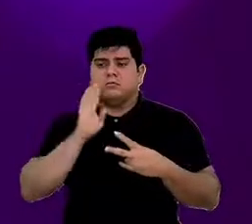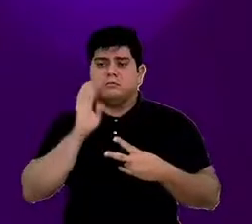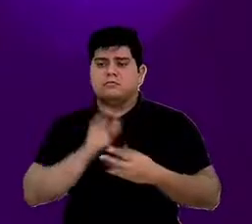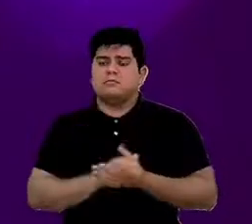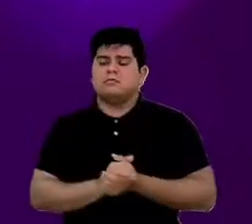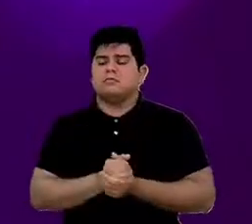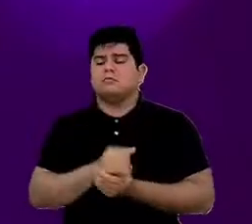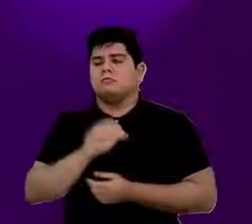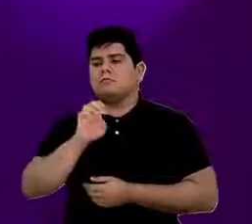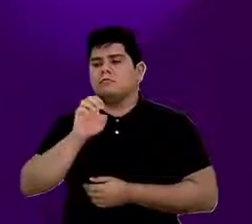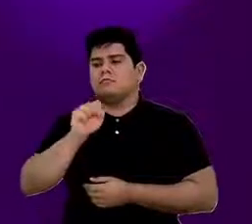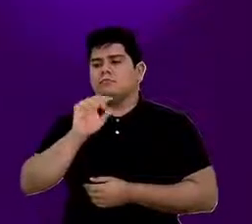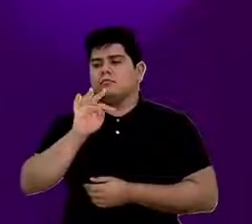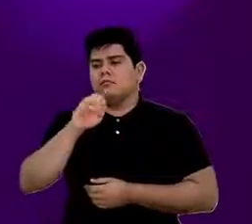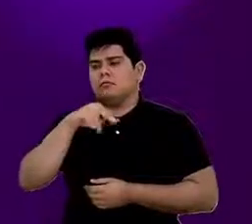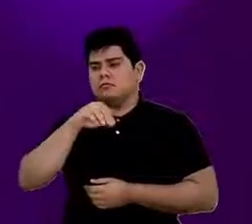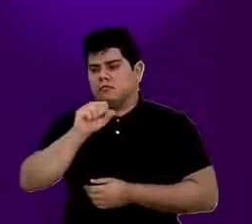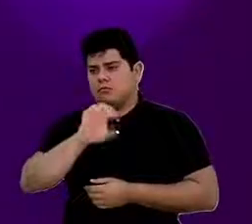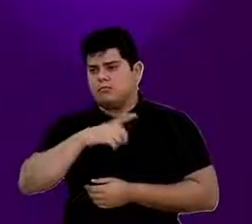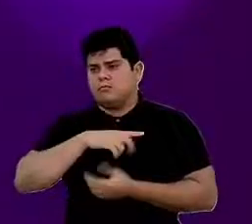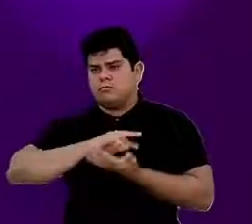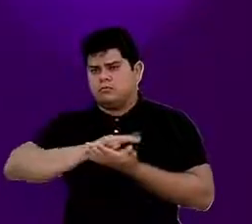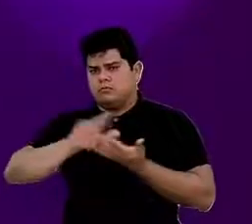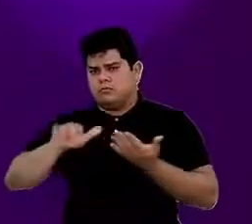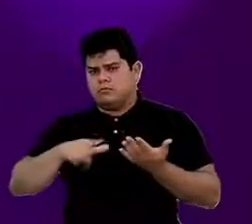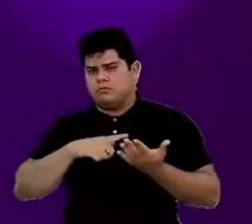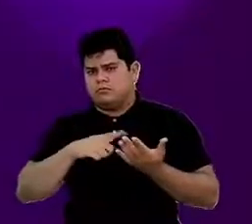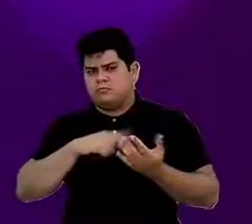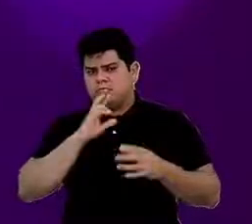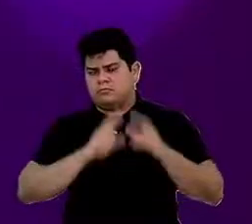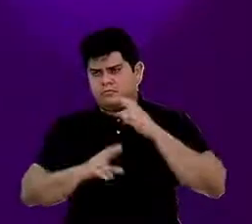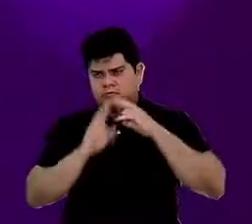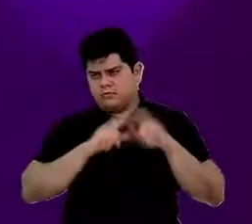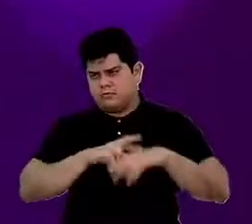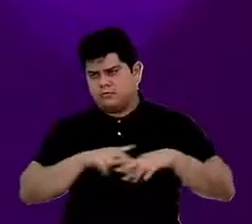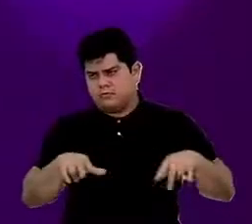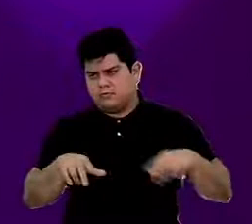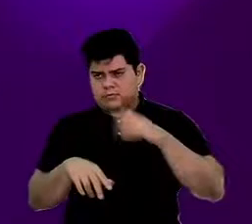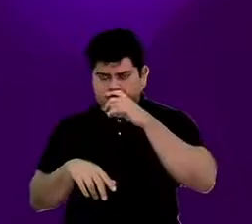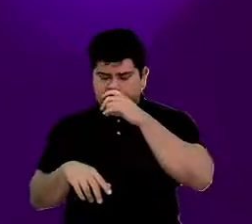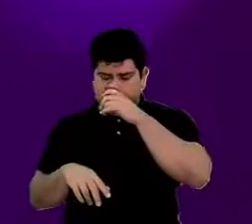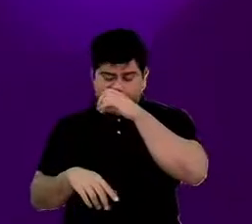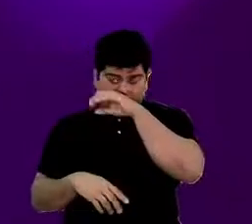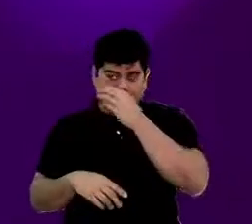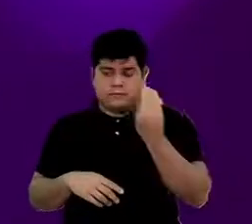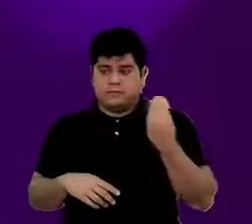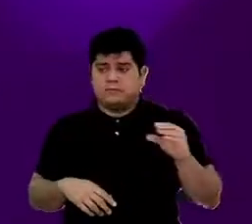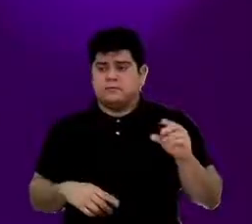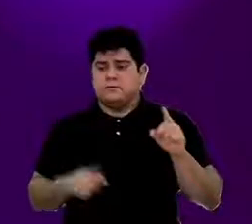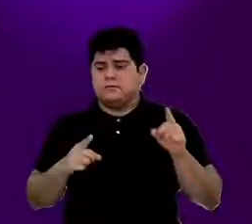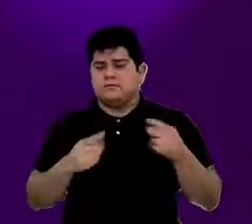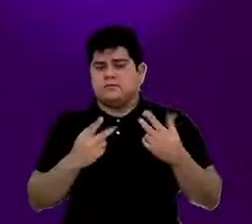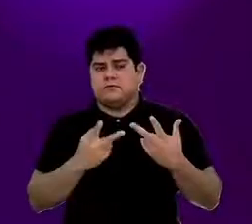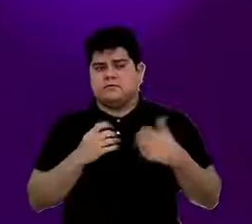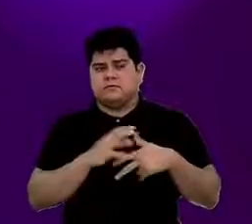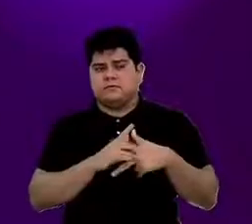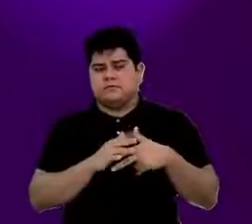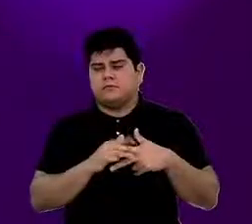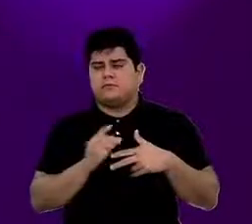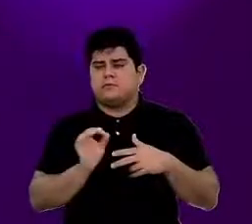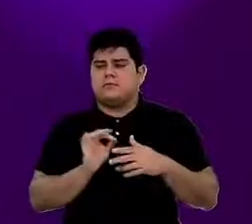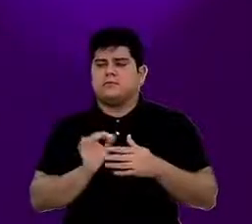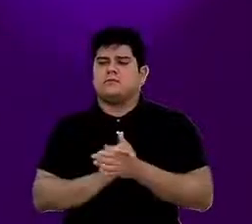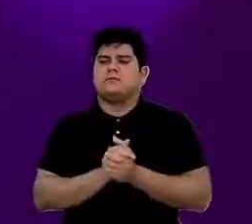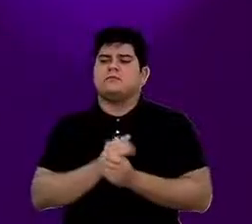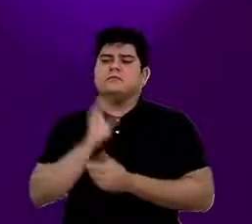estenose aórtica, a gente tem diversos ainda questões a serem respondidas, né? Eu coloquei essa do assintomático, que eu considero muito